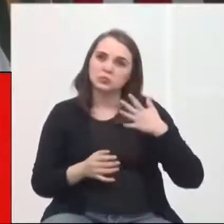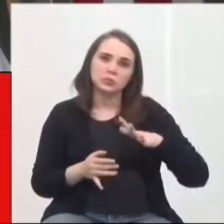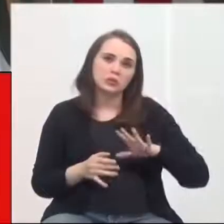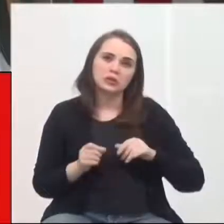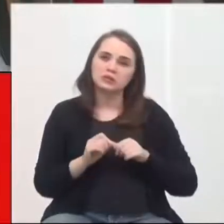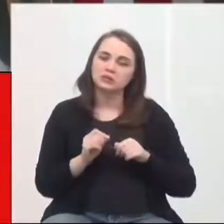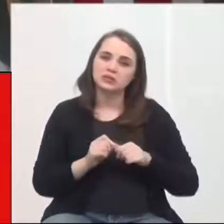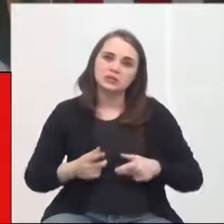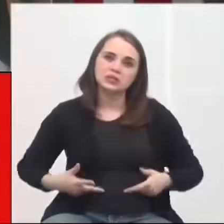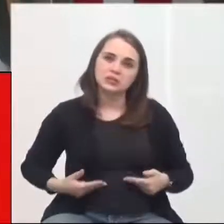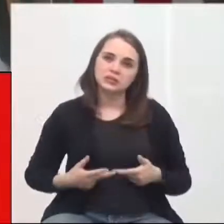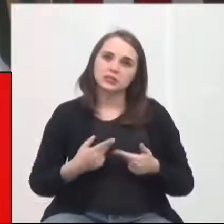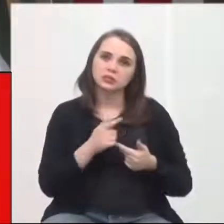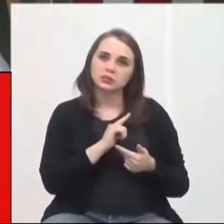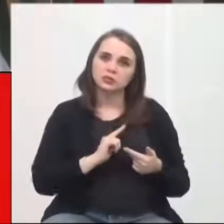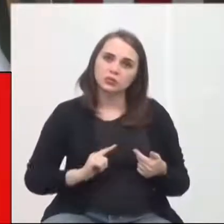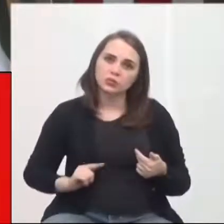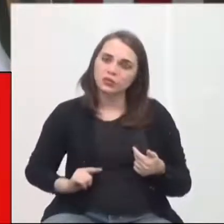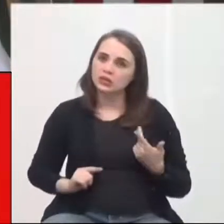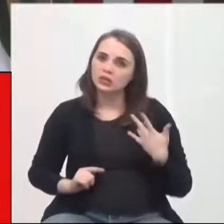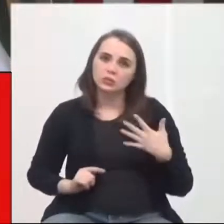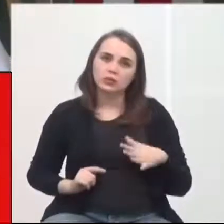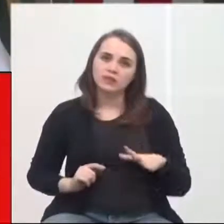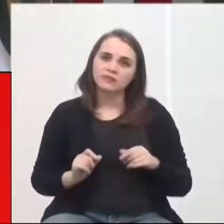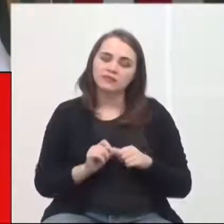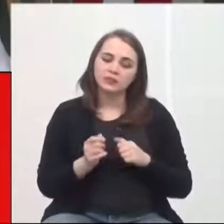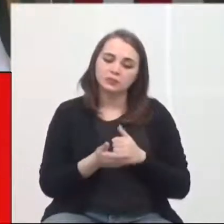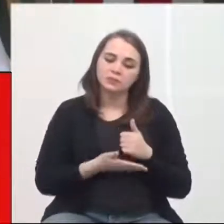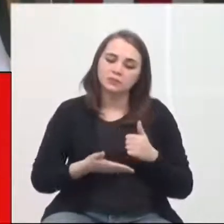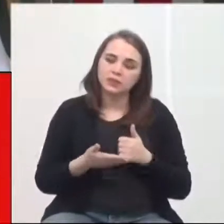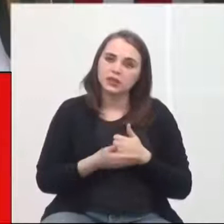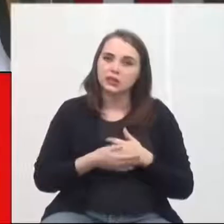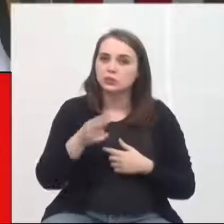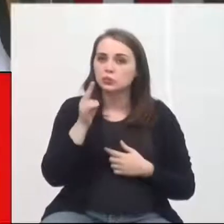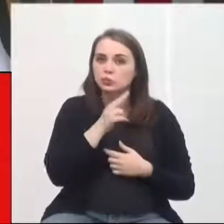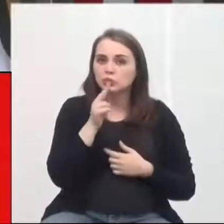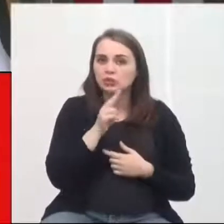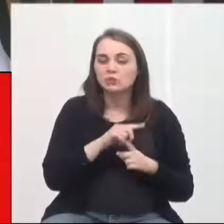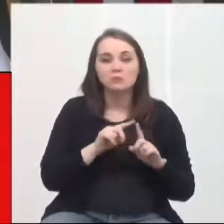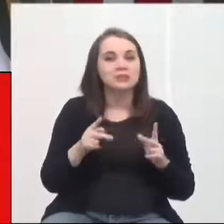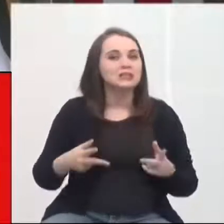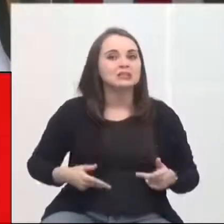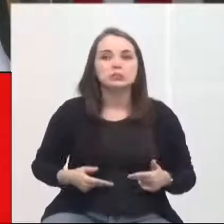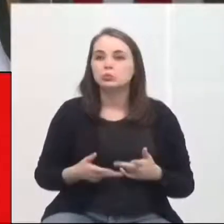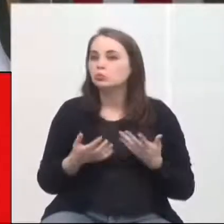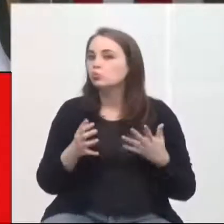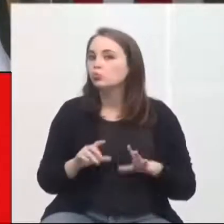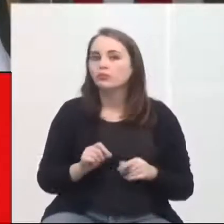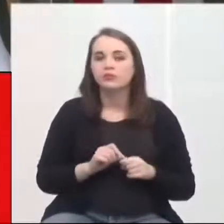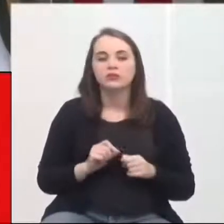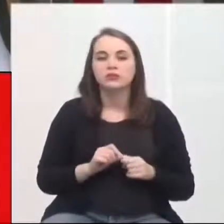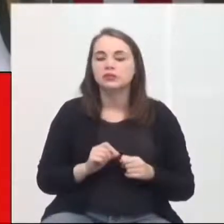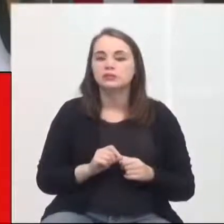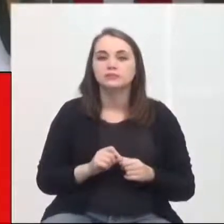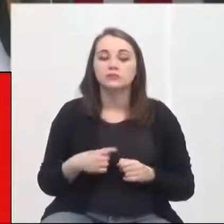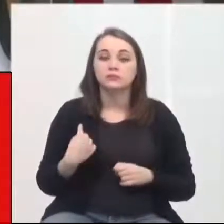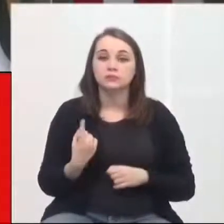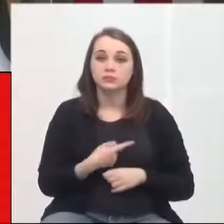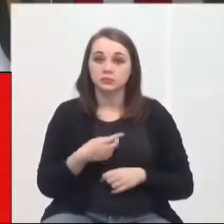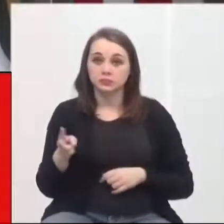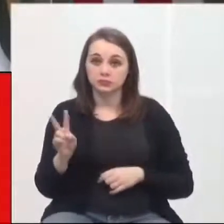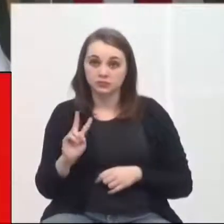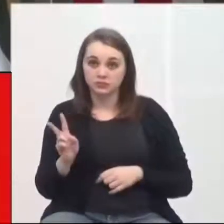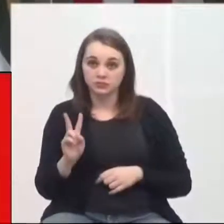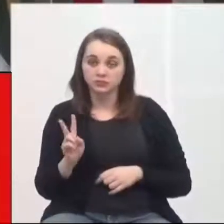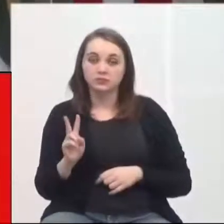fazer cirurgias. Fazem o que é básico, o que é urgente, não fazem. Nós, vereadores,